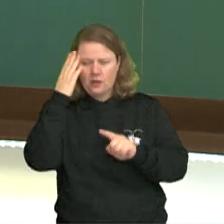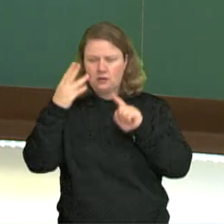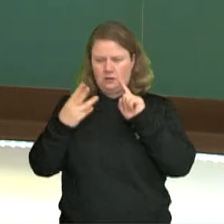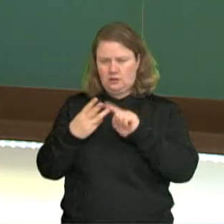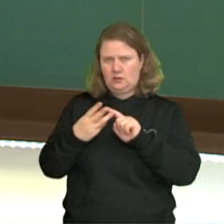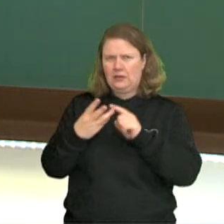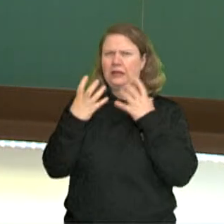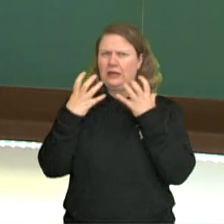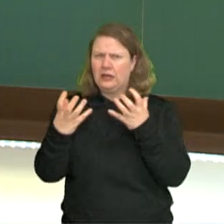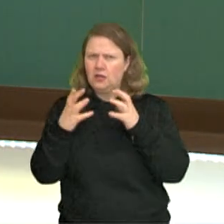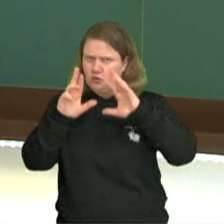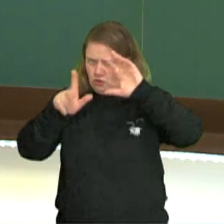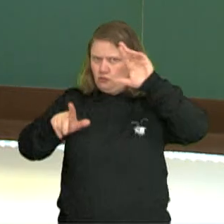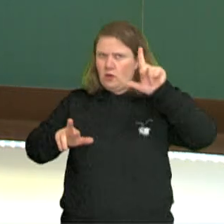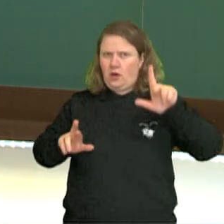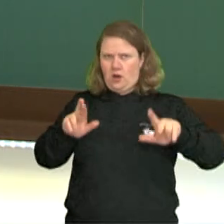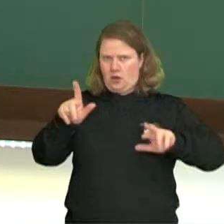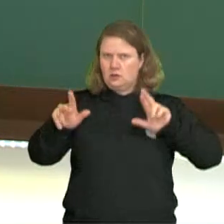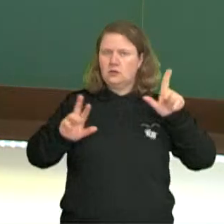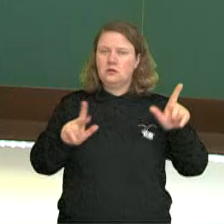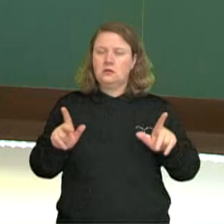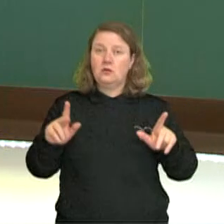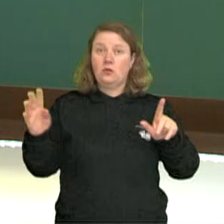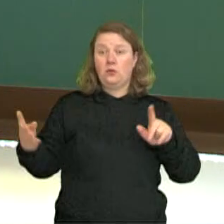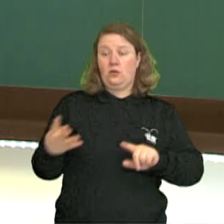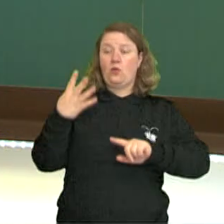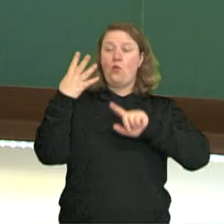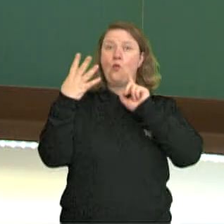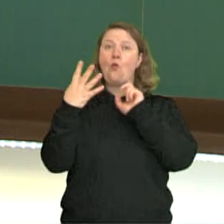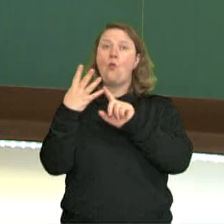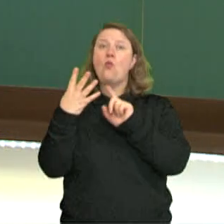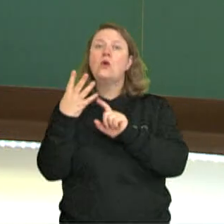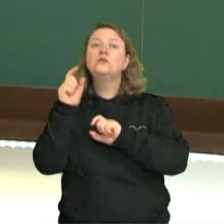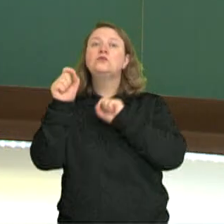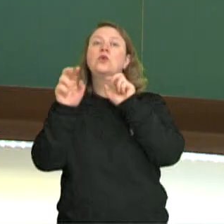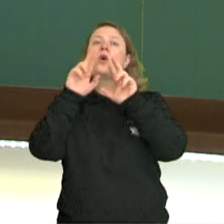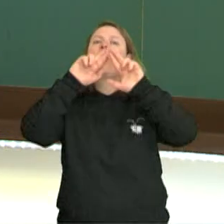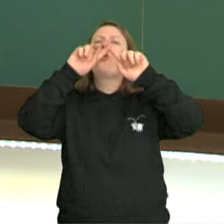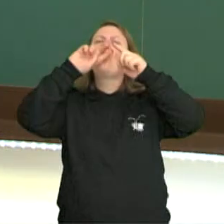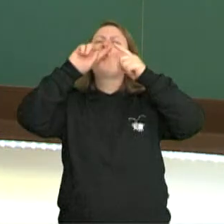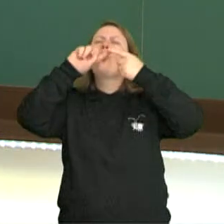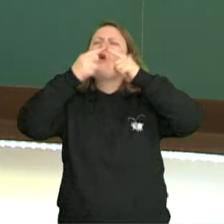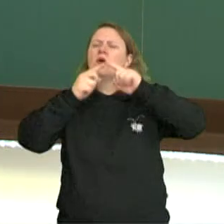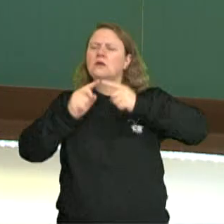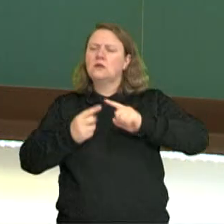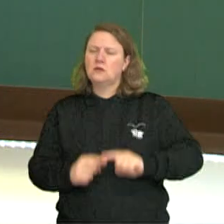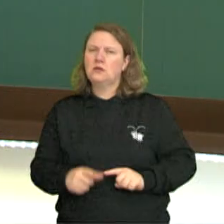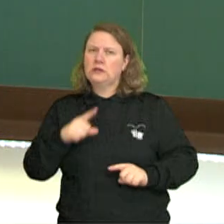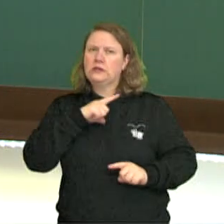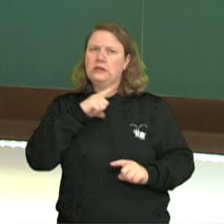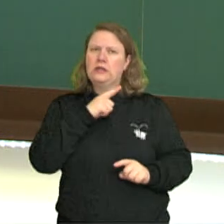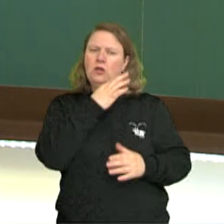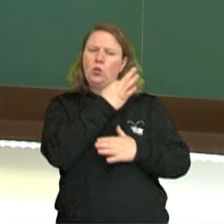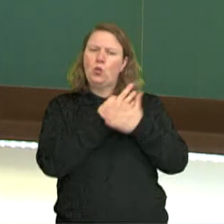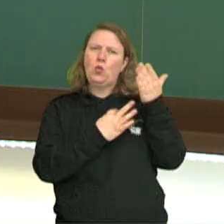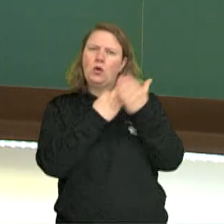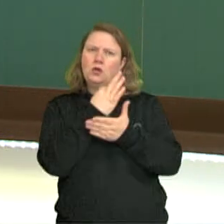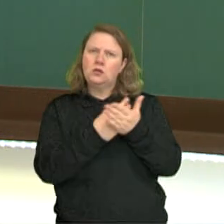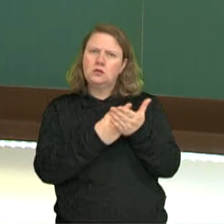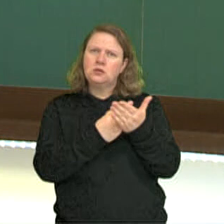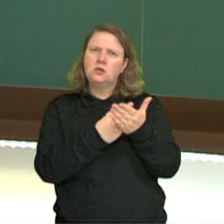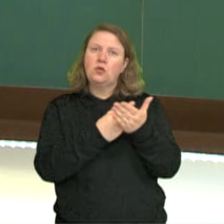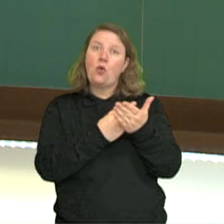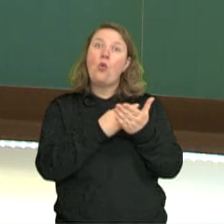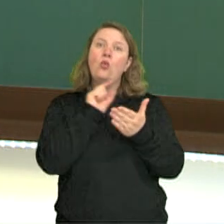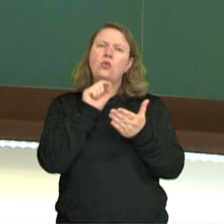E explique. 4. Qual é a relação que existe entre as orações a seguir, marcadas pela